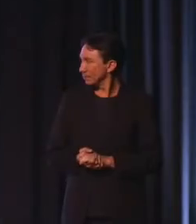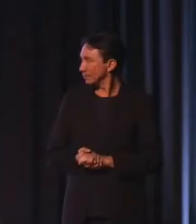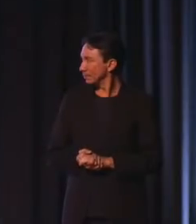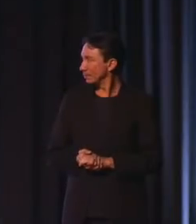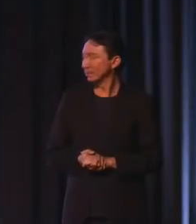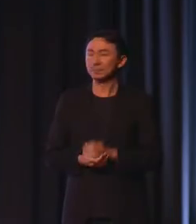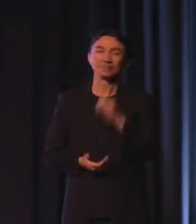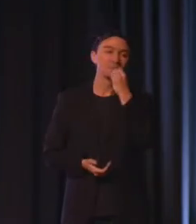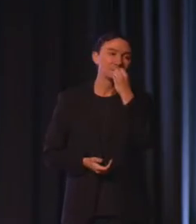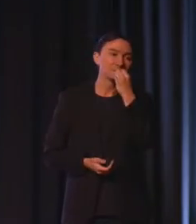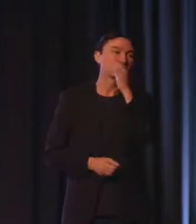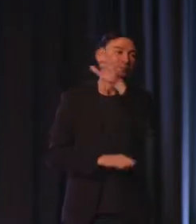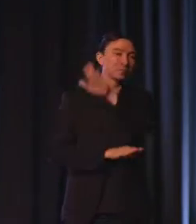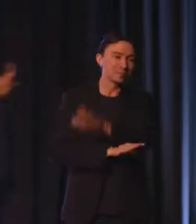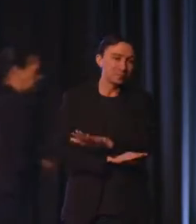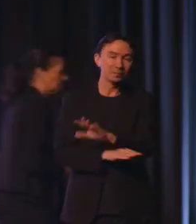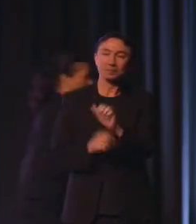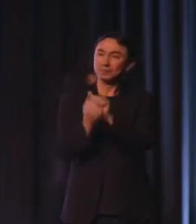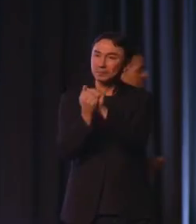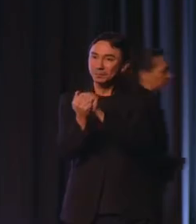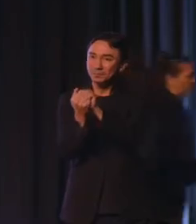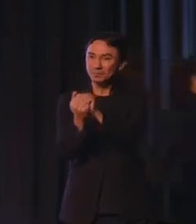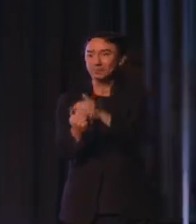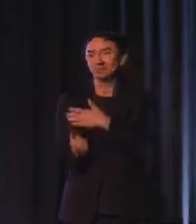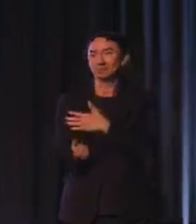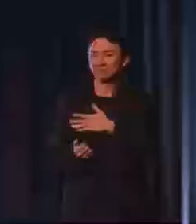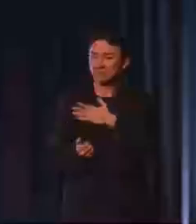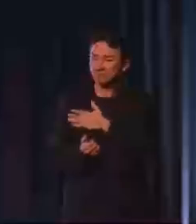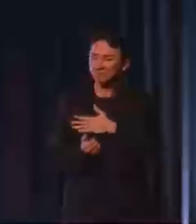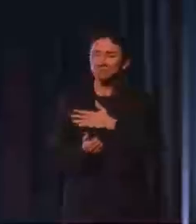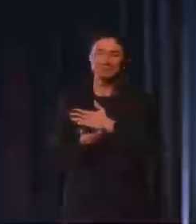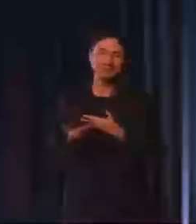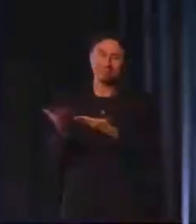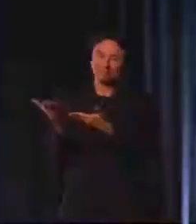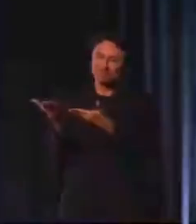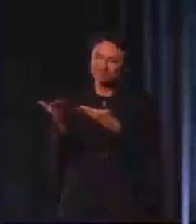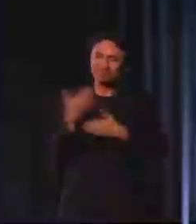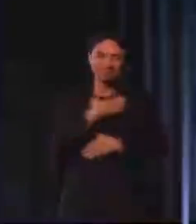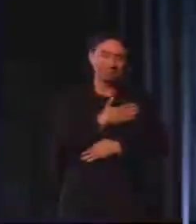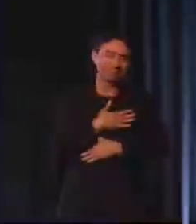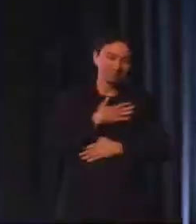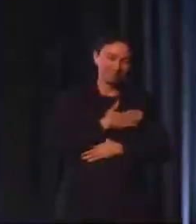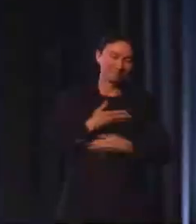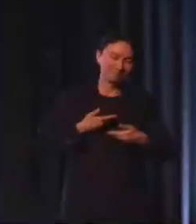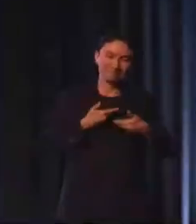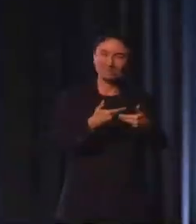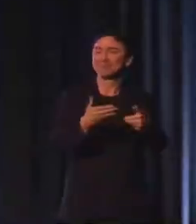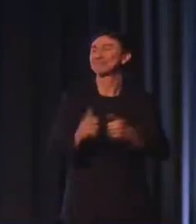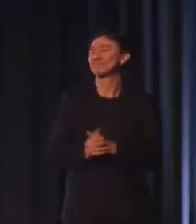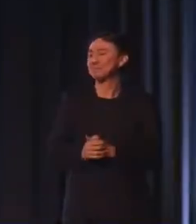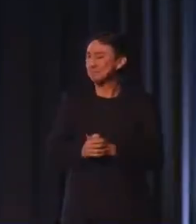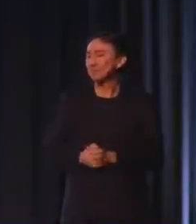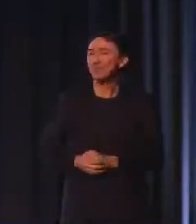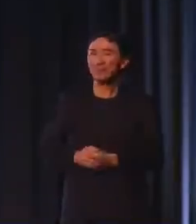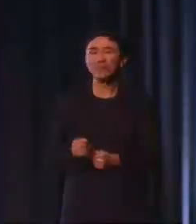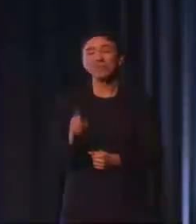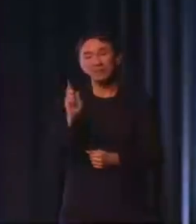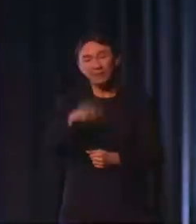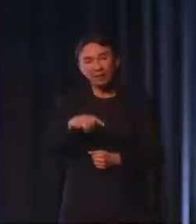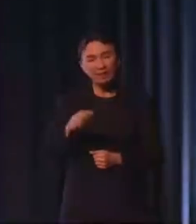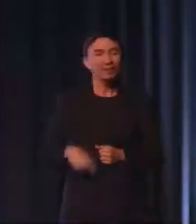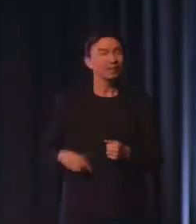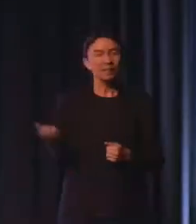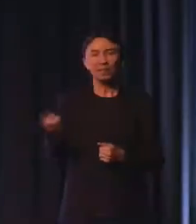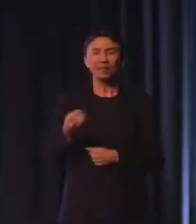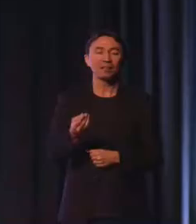boa tarde, prazer estar com vocês aqui, né? Obrigado pela recepção. É muito bom poder falar da jornada do paciente